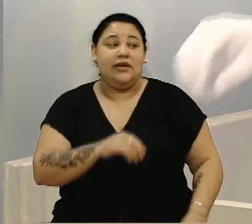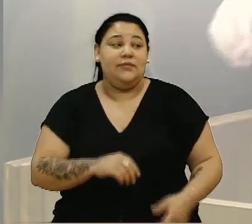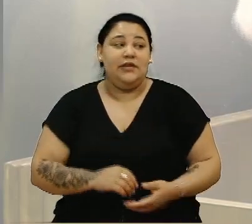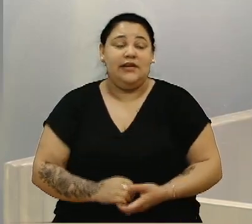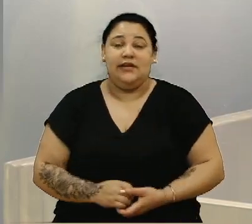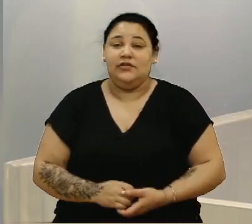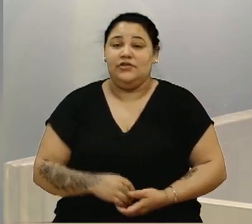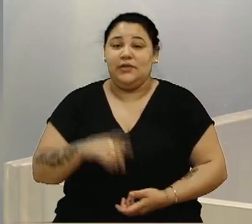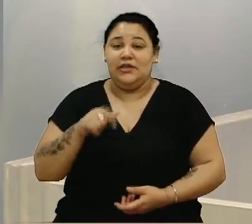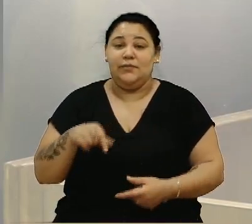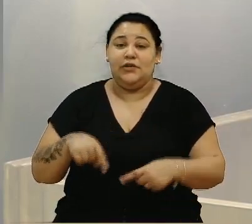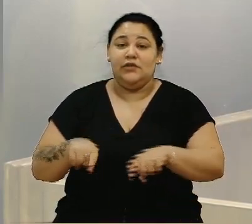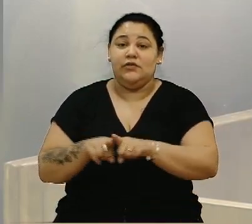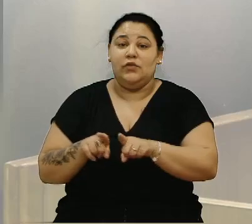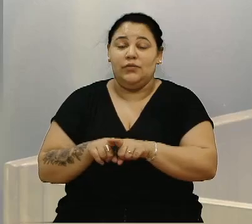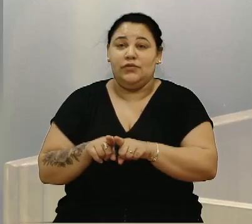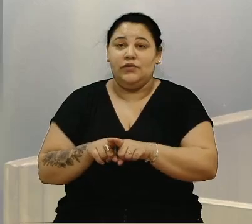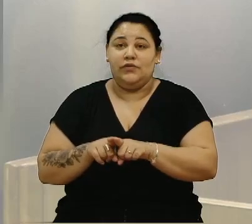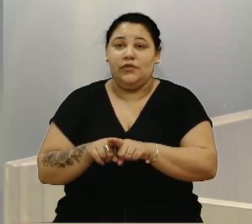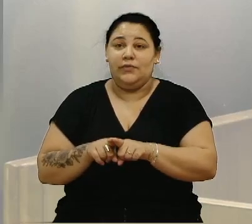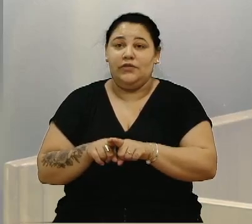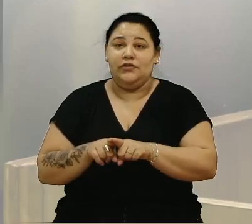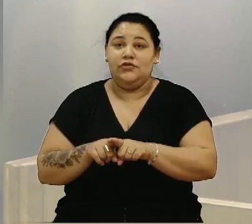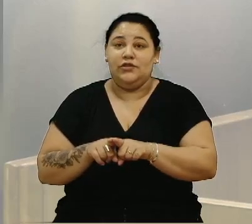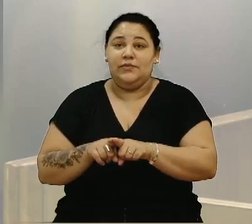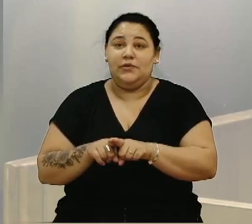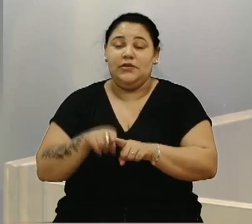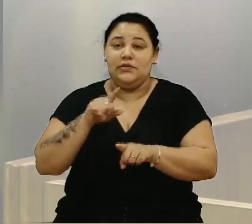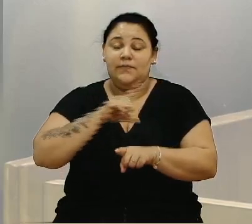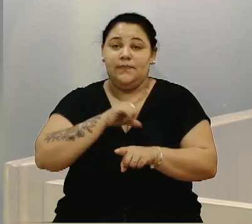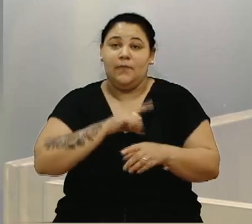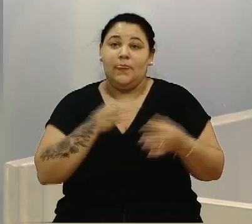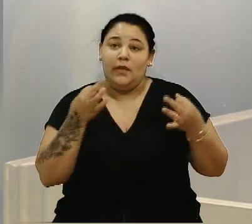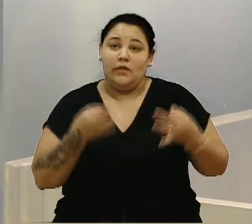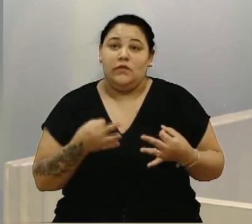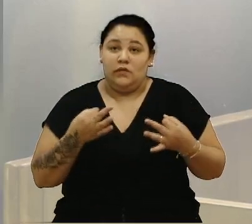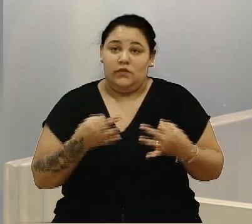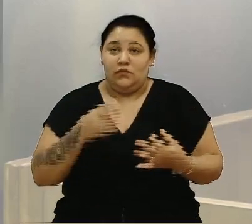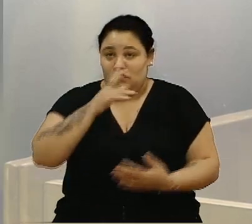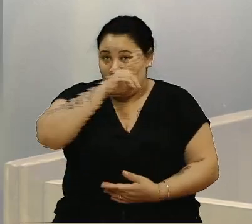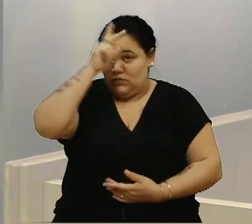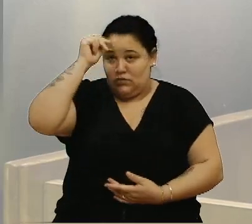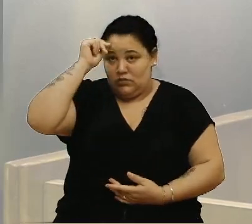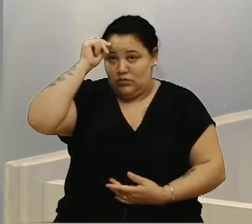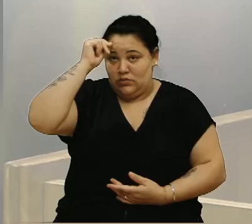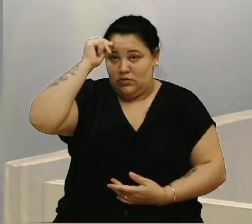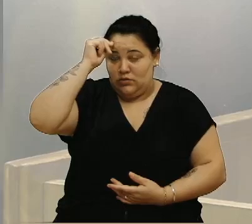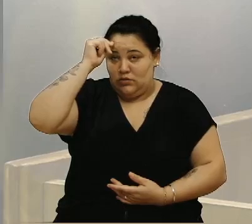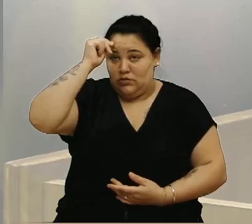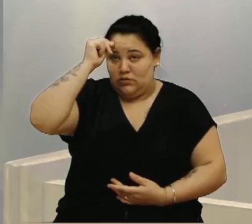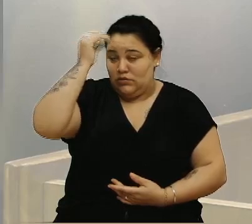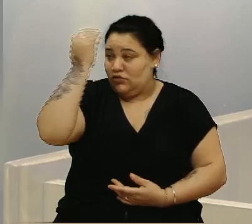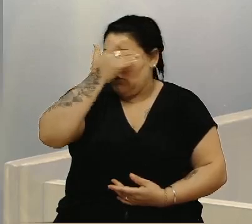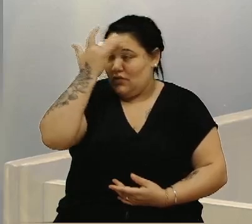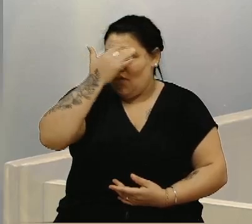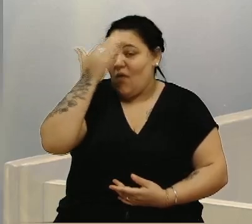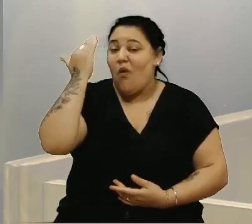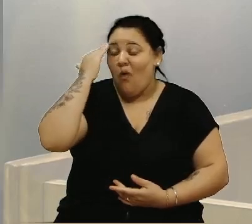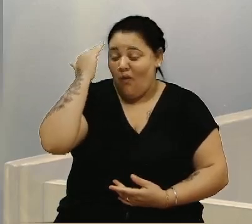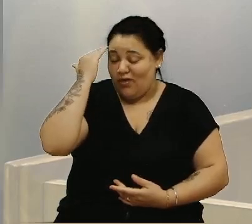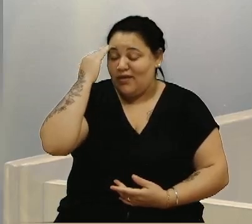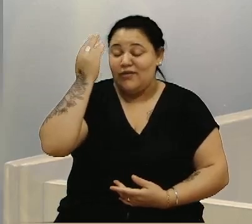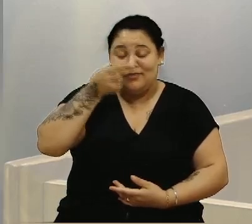Quem entende o recado que a urna trouxe, e eu tenho certeza que o prefeito Adiló e o vice Néspolo entenderam o recado que a urna trouxe.